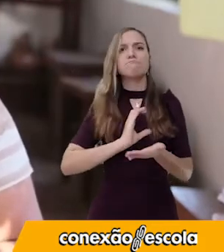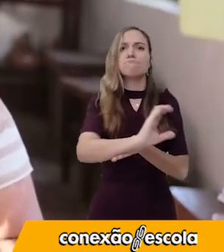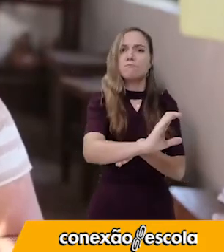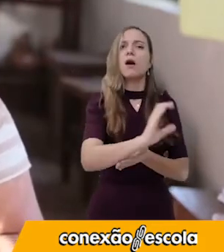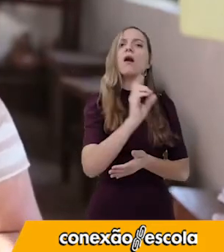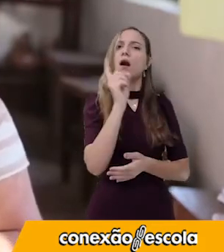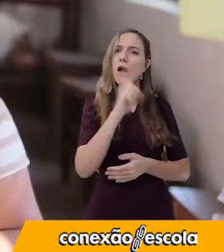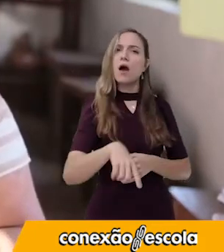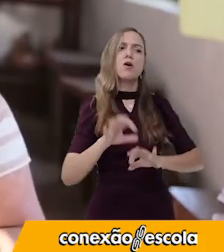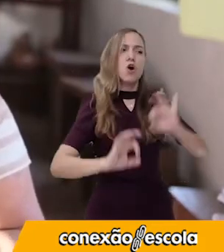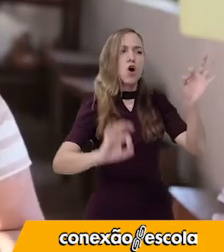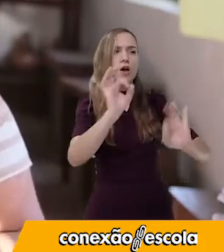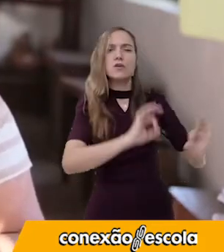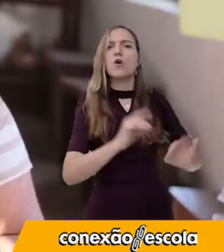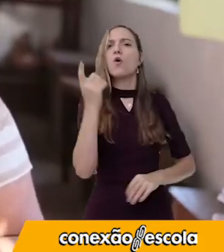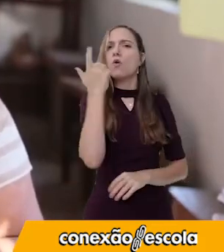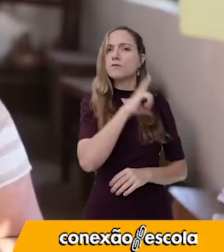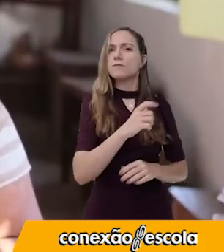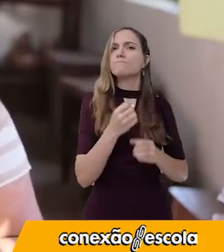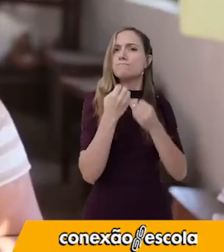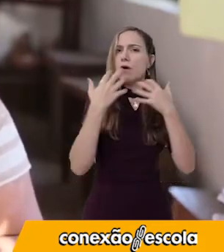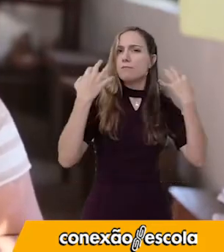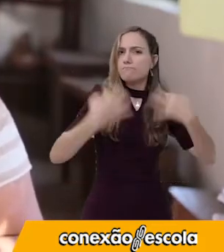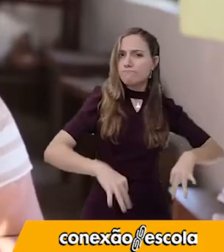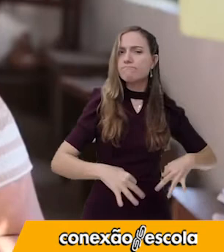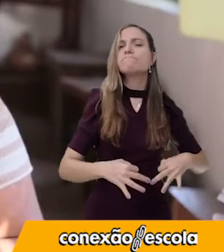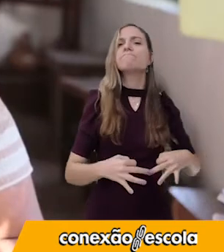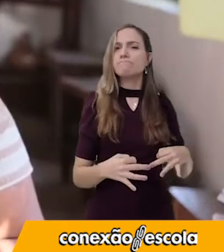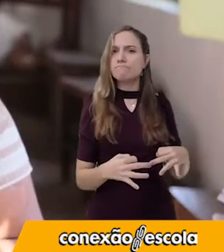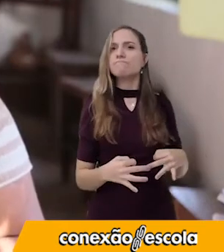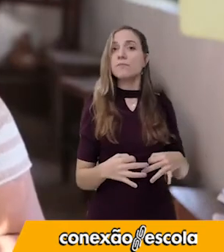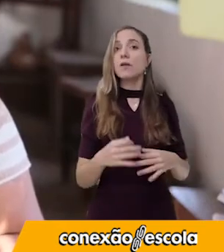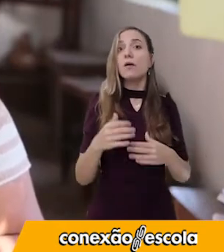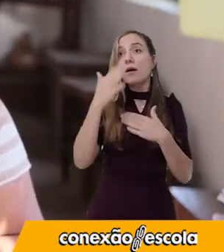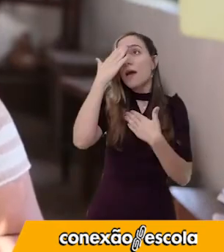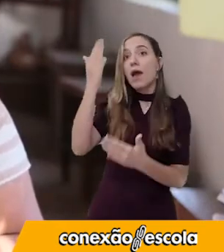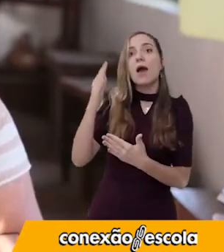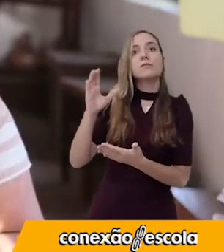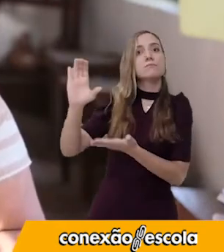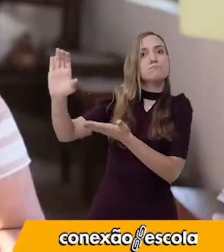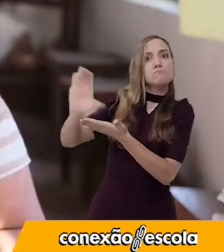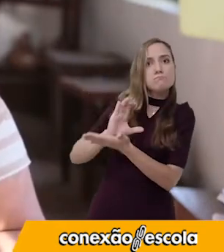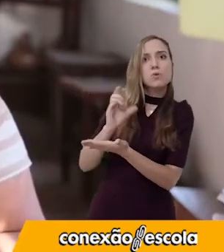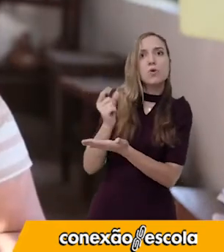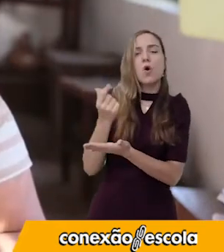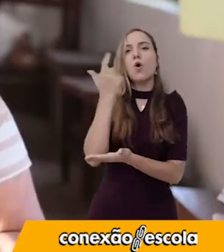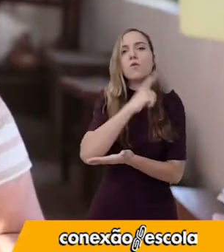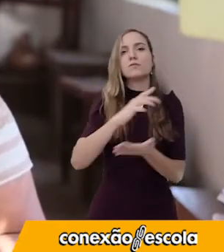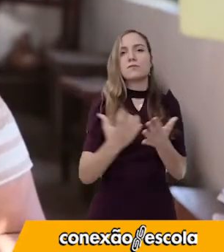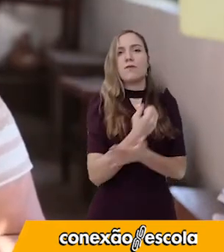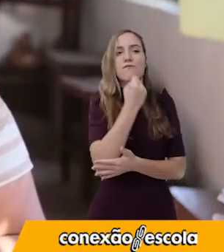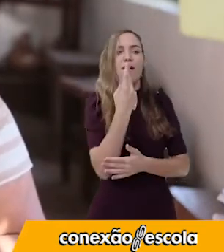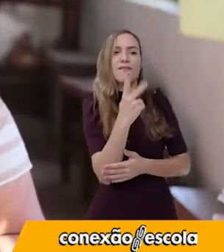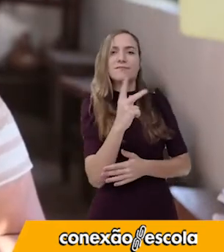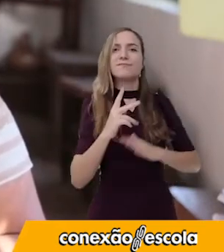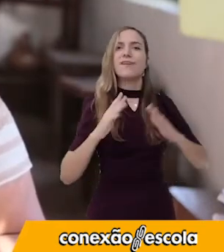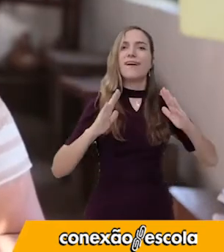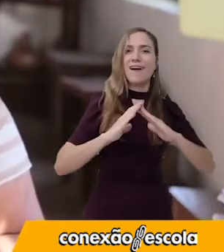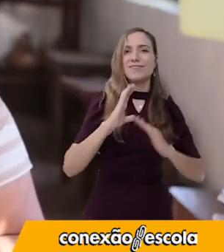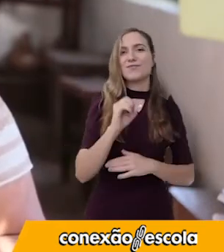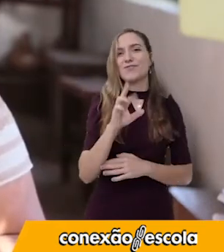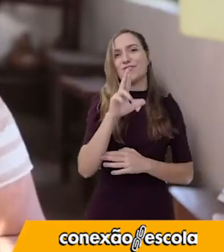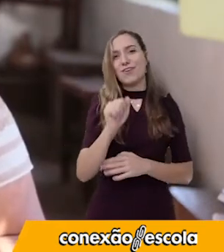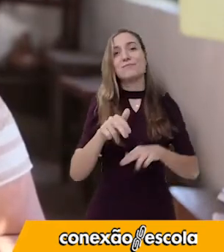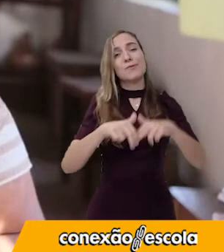fomos beneficiados e todos os recursos foram muito bem aplicados e graças a esses recursos que